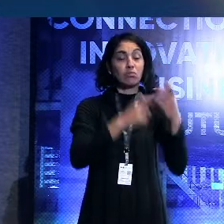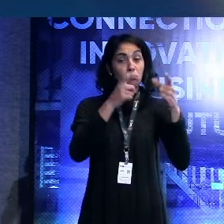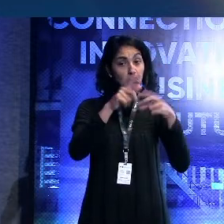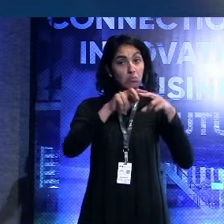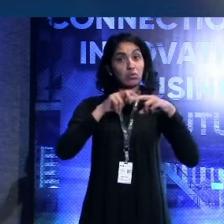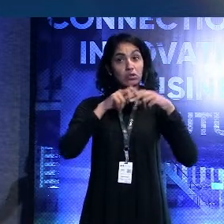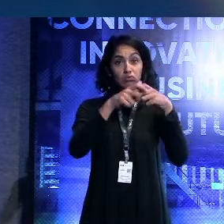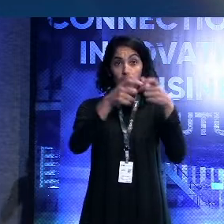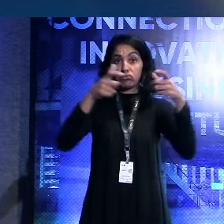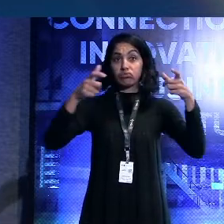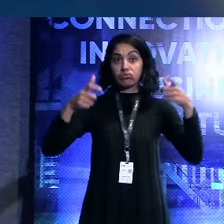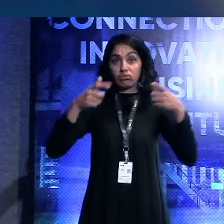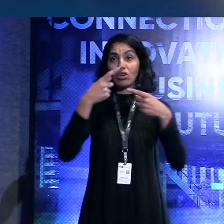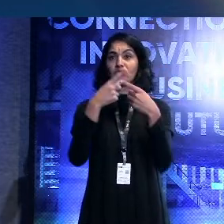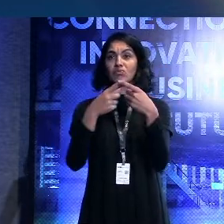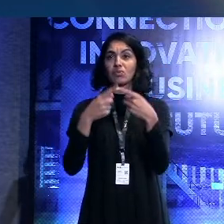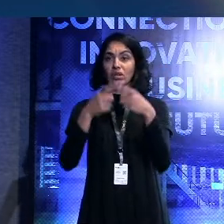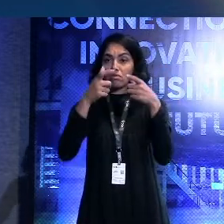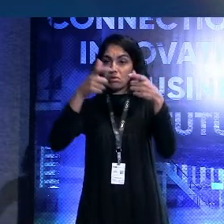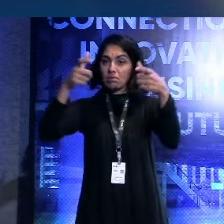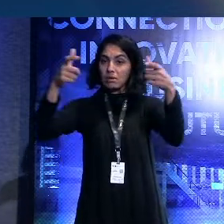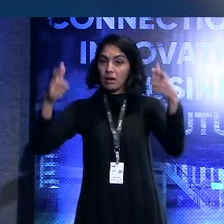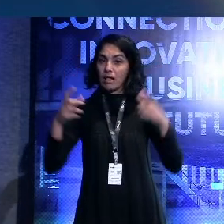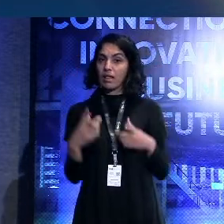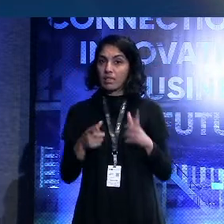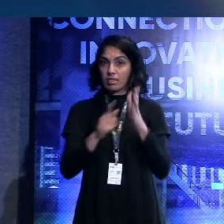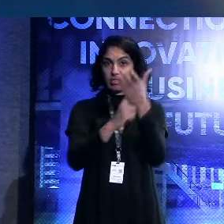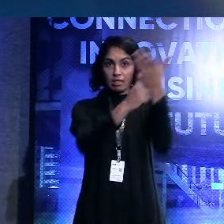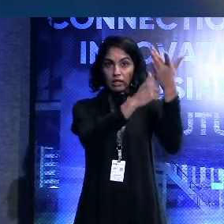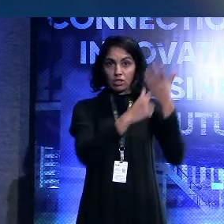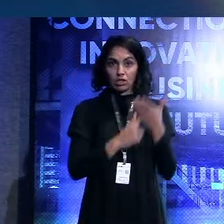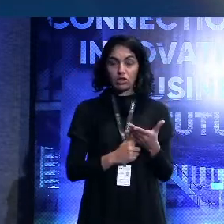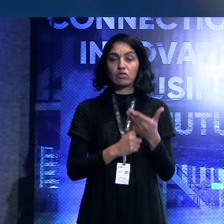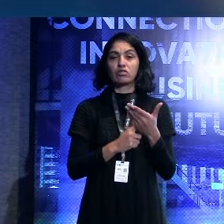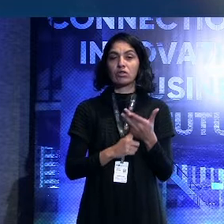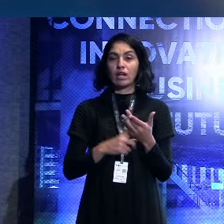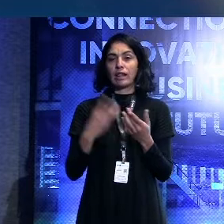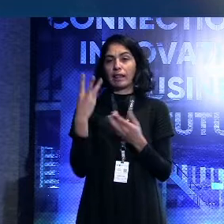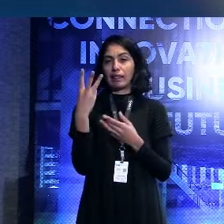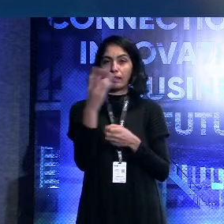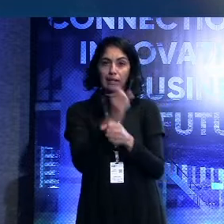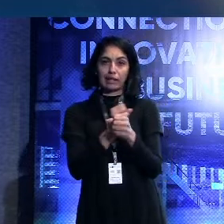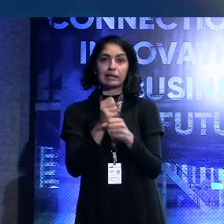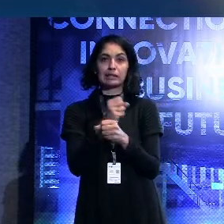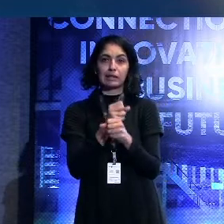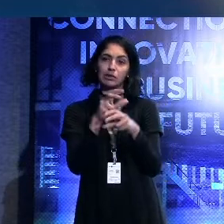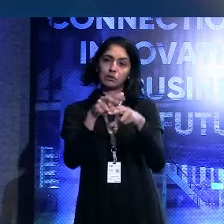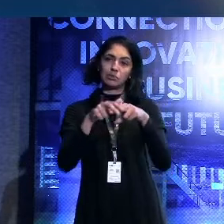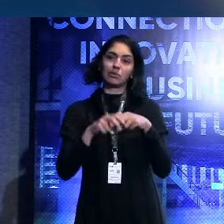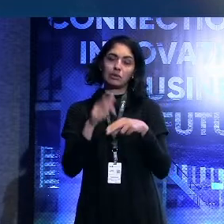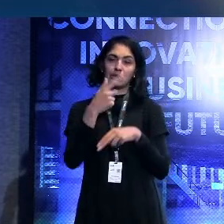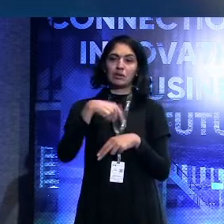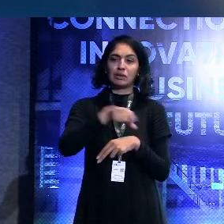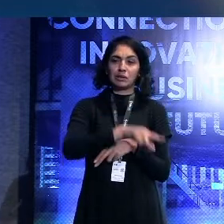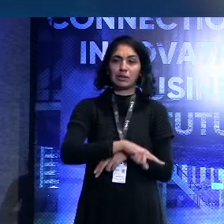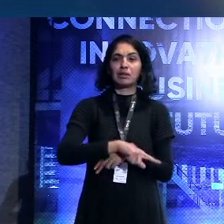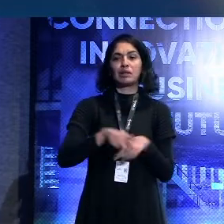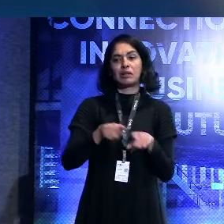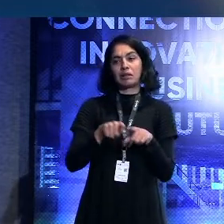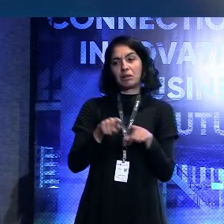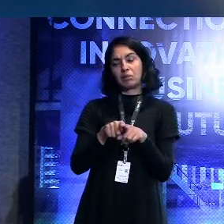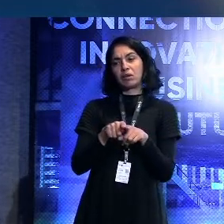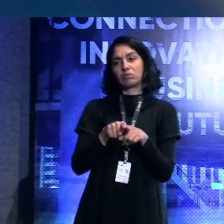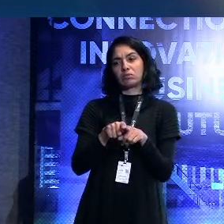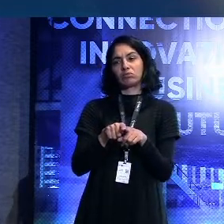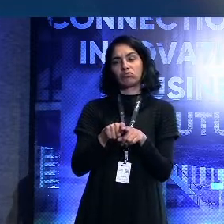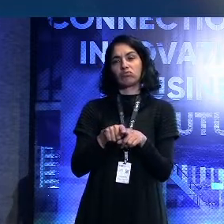Esse é um dos porquês do crescimento da área de tecnologia do GBTech nesses últimos 3 anos. E é por isso que a gente está aqui, inclusive, no TDC, com uma parceria muito grande nesses